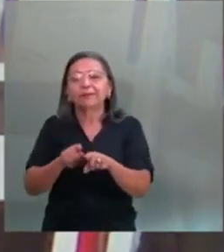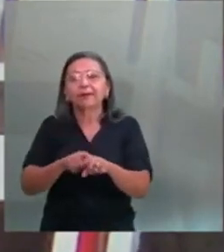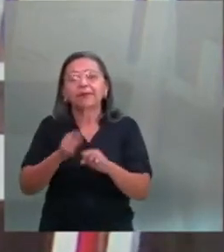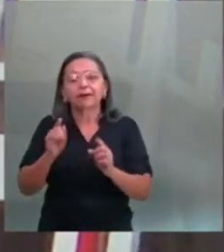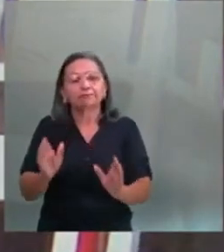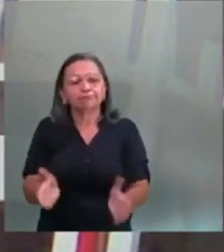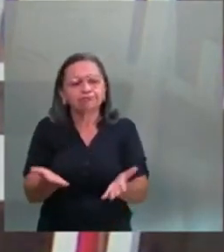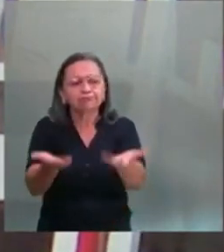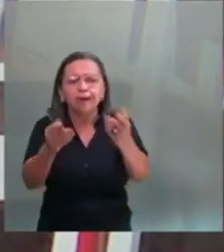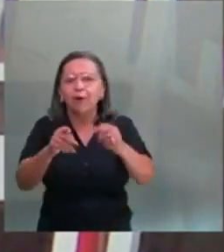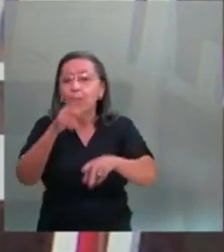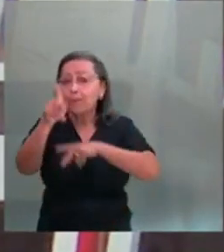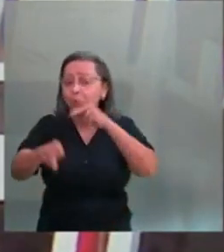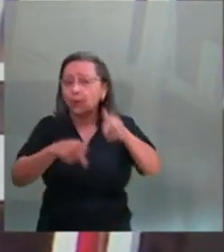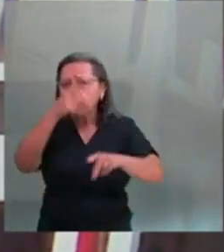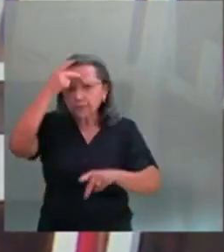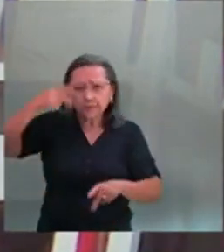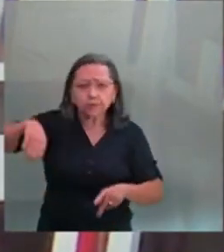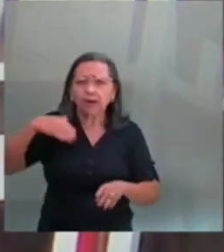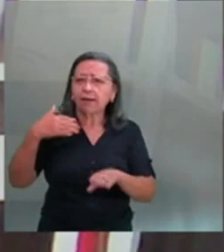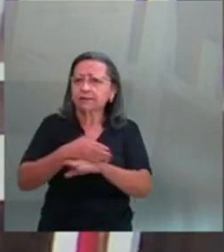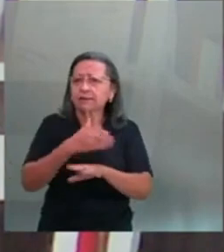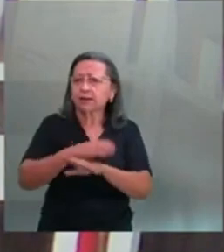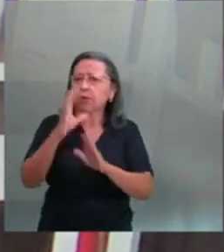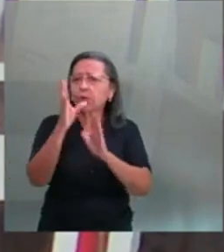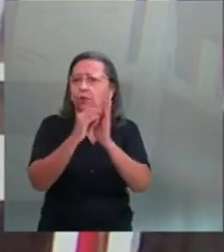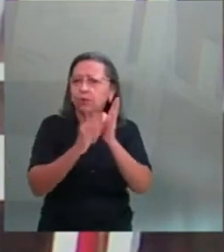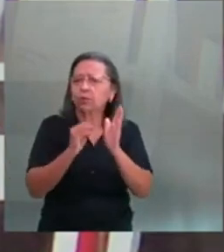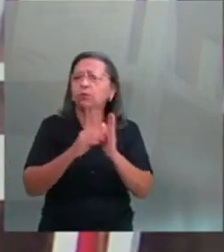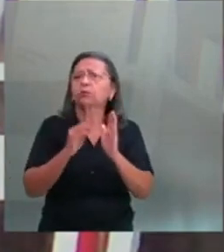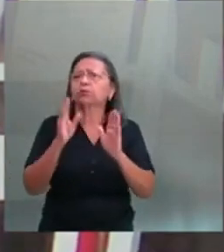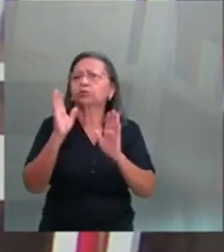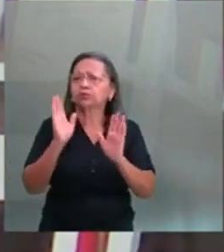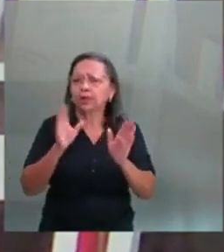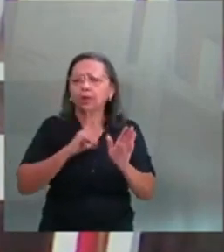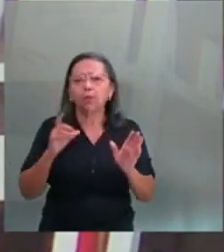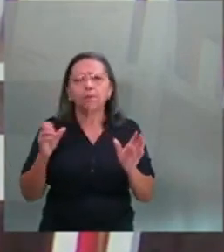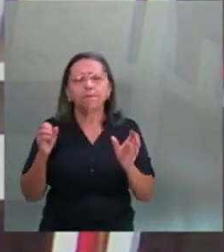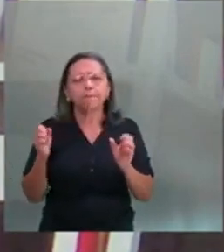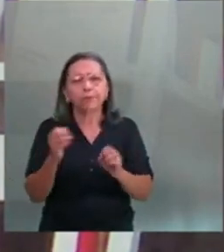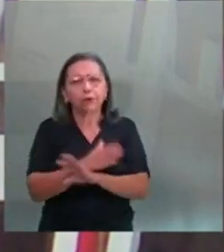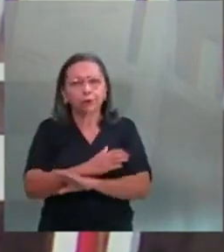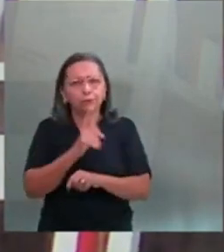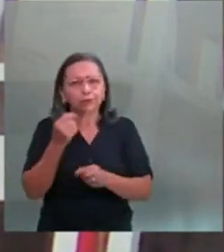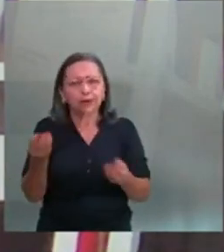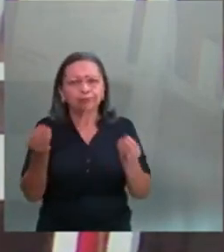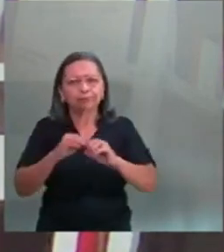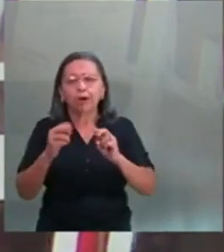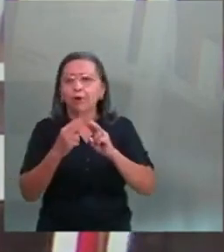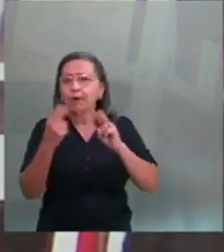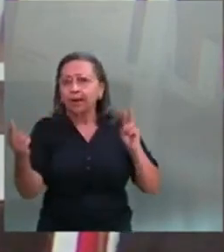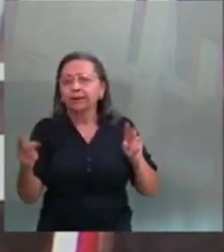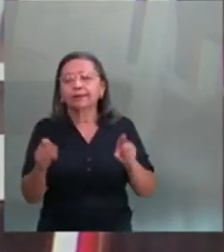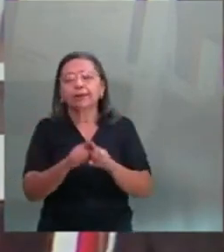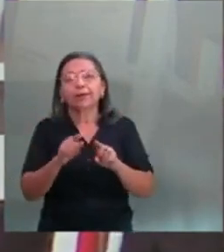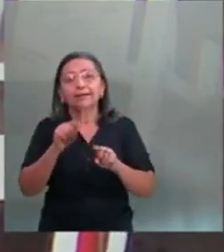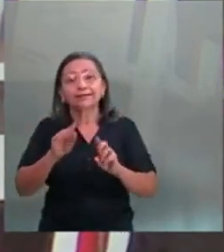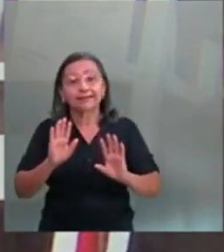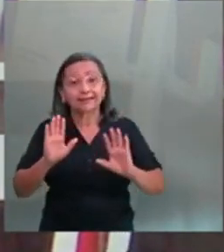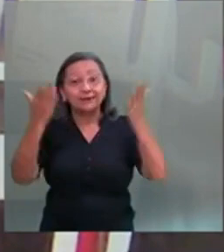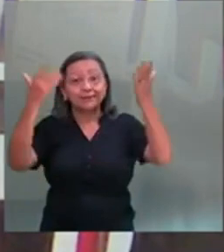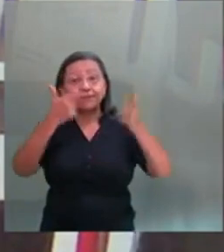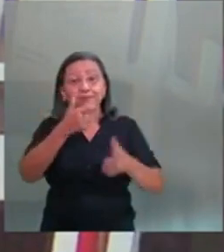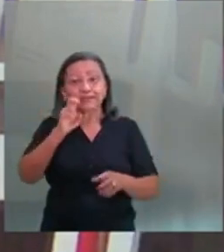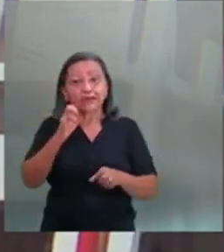para estimular o público a acessar os conteúdos online que já estão sendo produzidos em relação a essa celebração. Tem muita coisa interessante